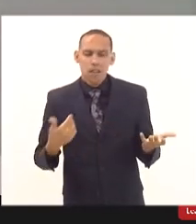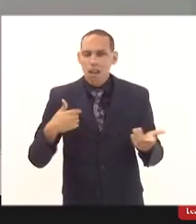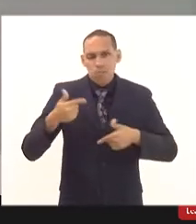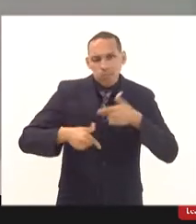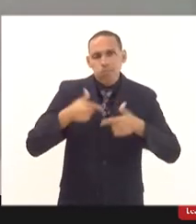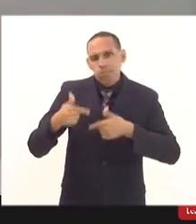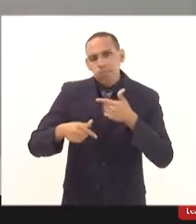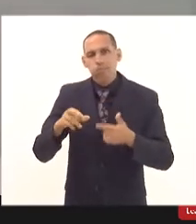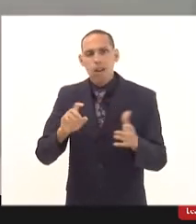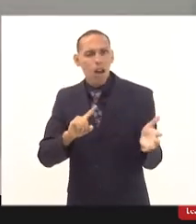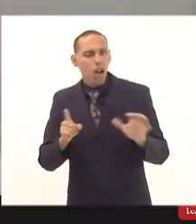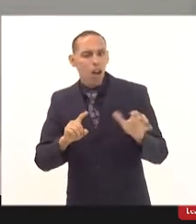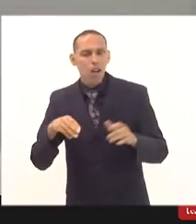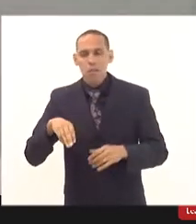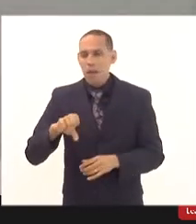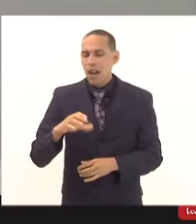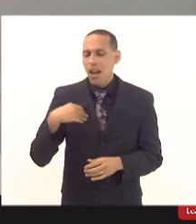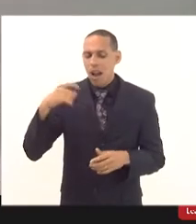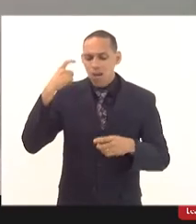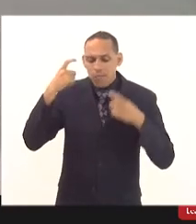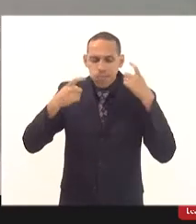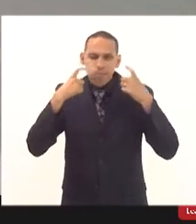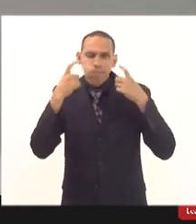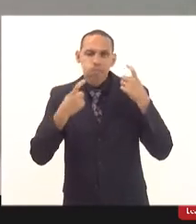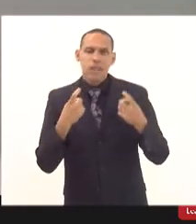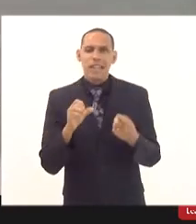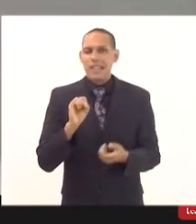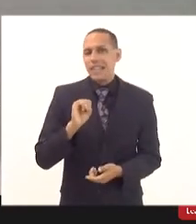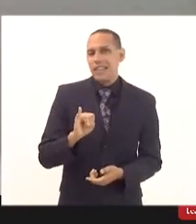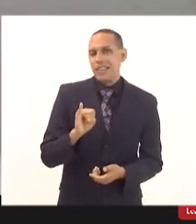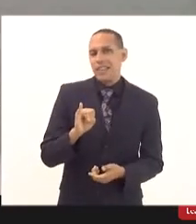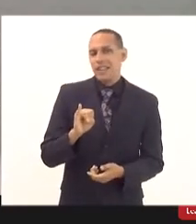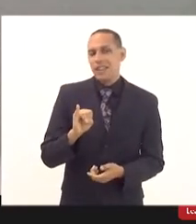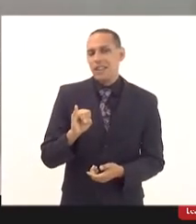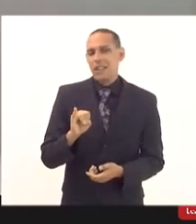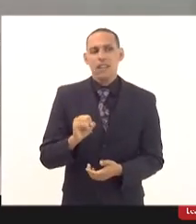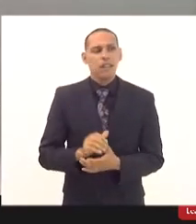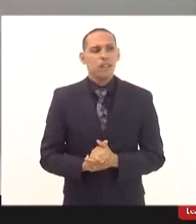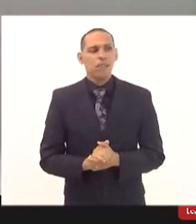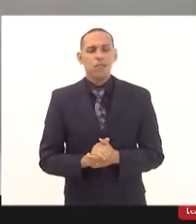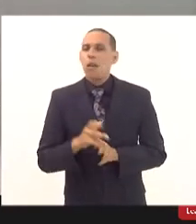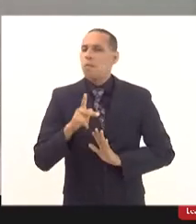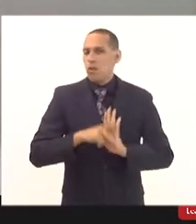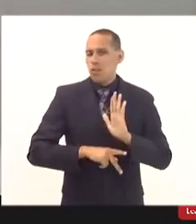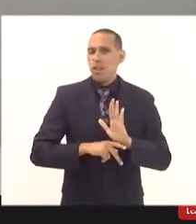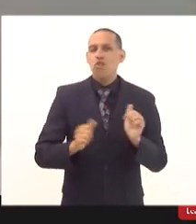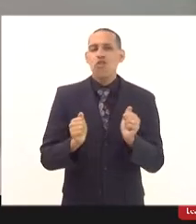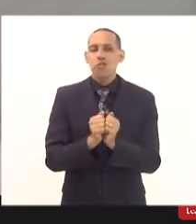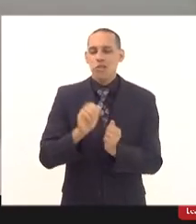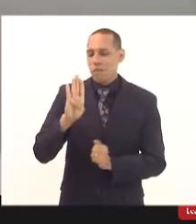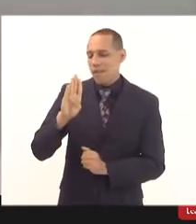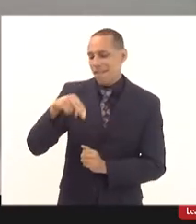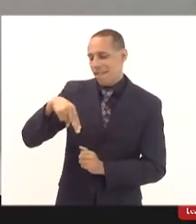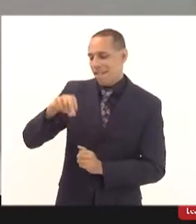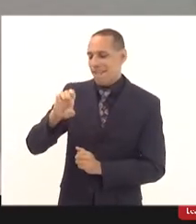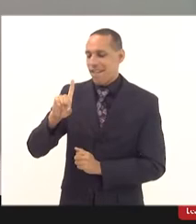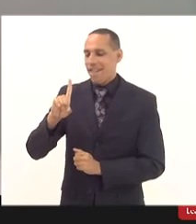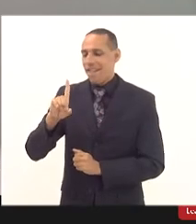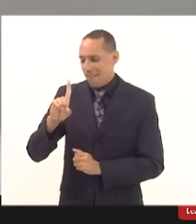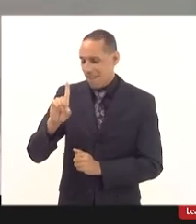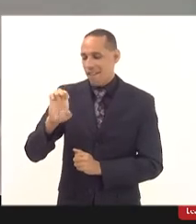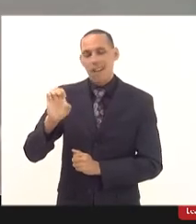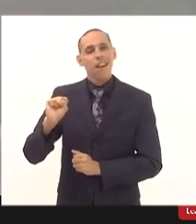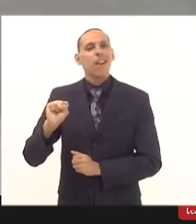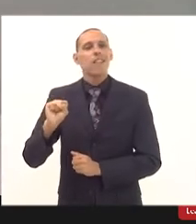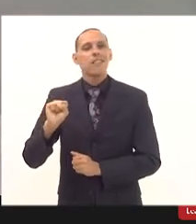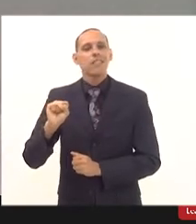rádio mede eu te matei ocupação muito grande se conseguir um um projeto com BDS para se conhecer um que era para ser